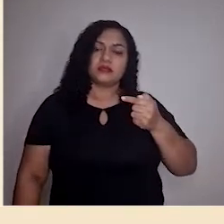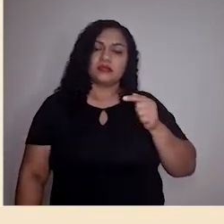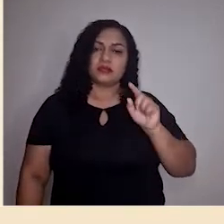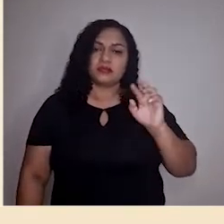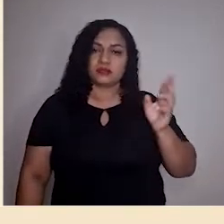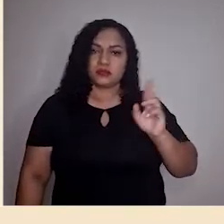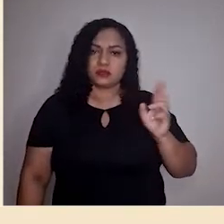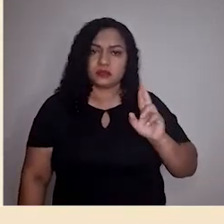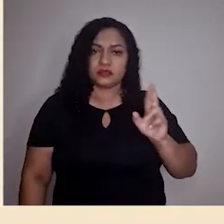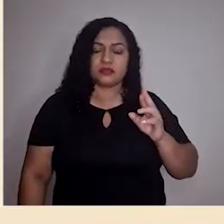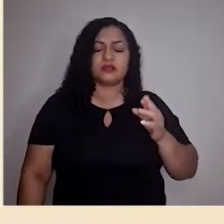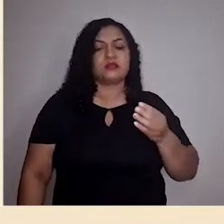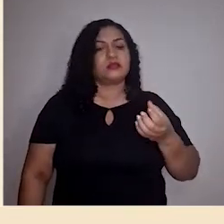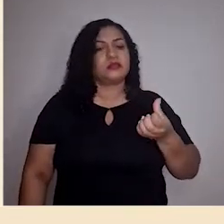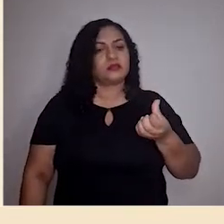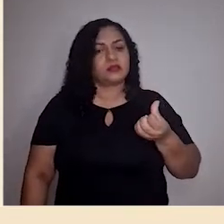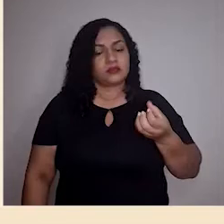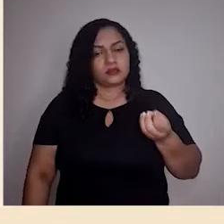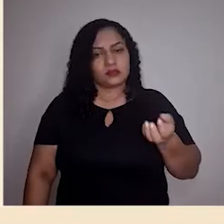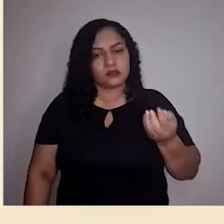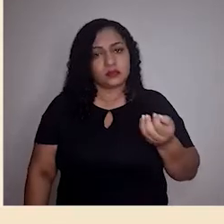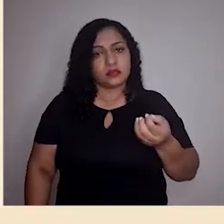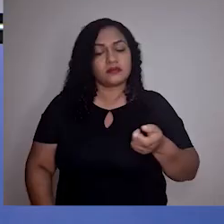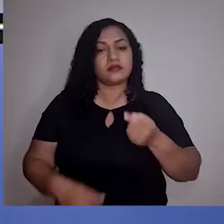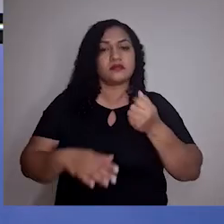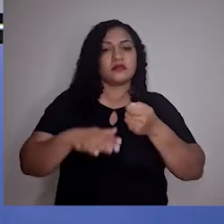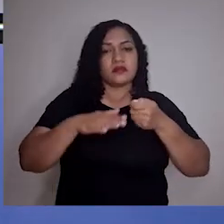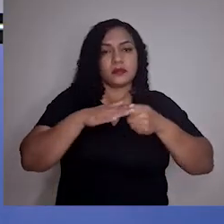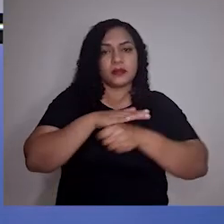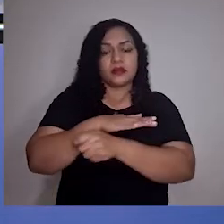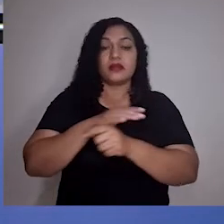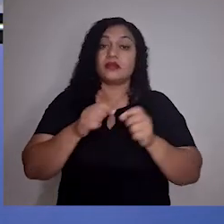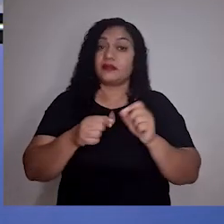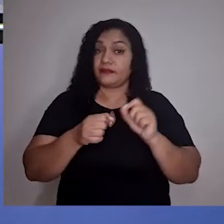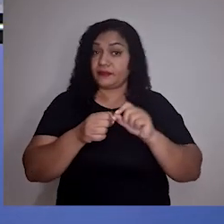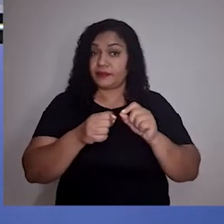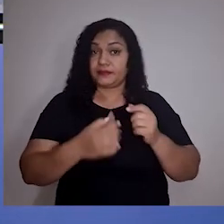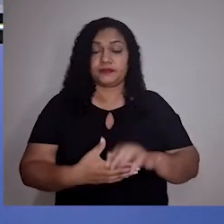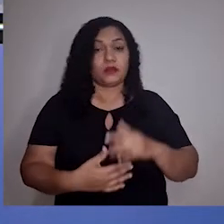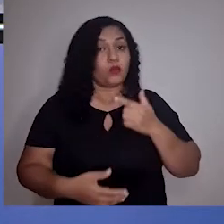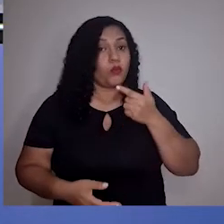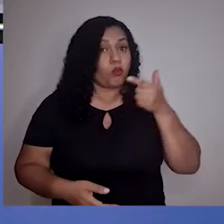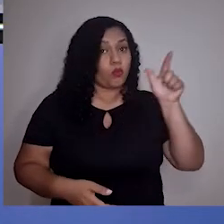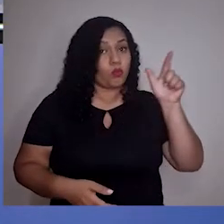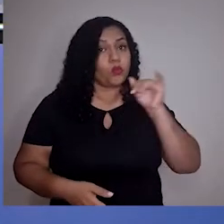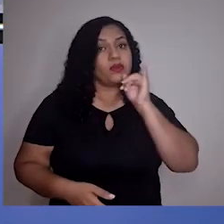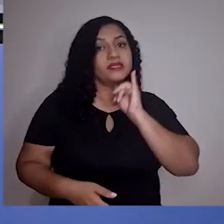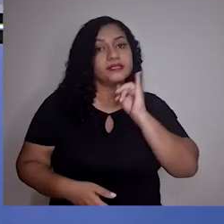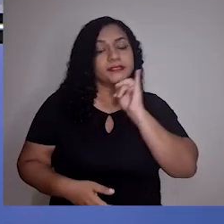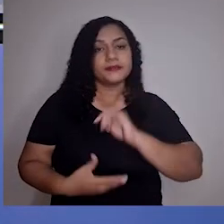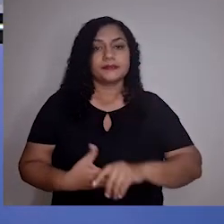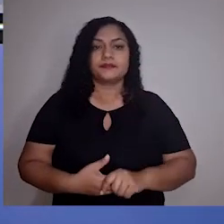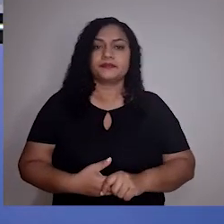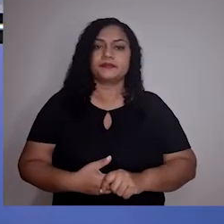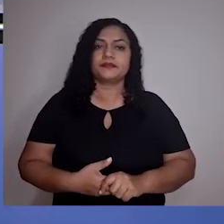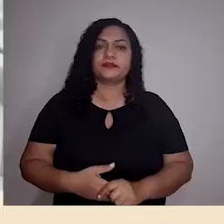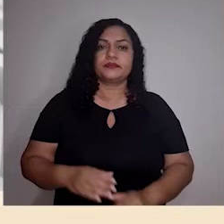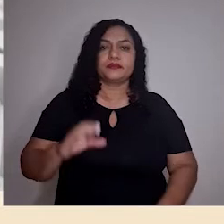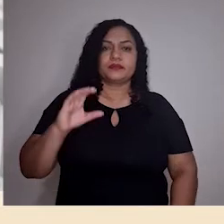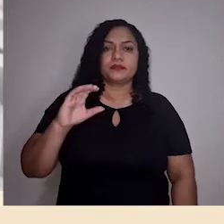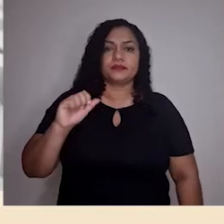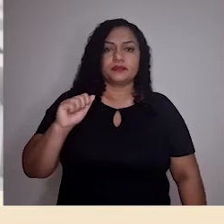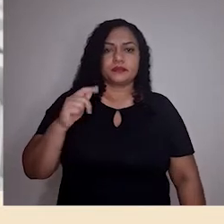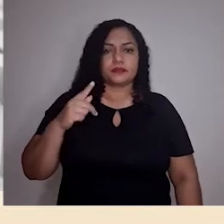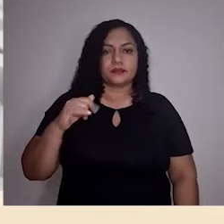307,60 referente a essa aplicação que ela fez. Próximo exemplo. Se um capital